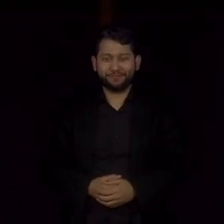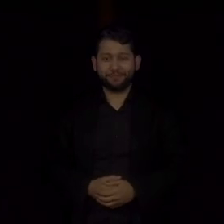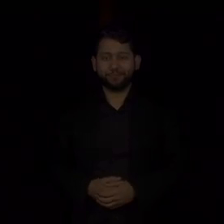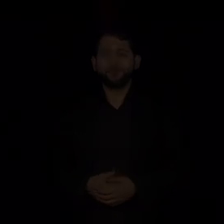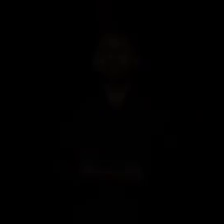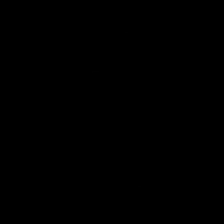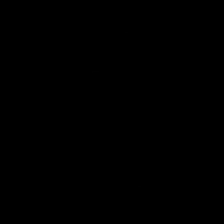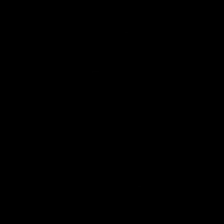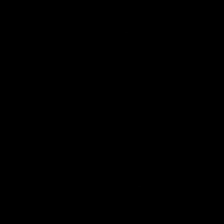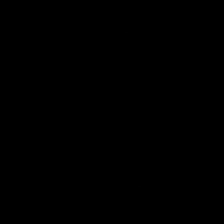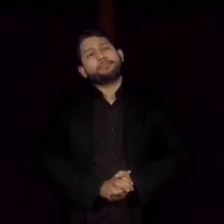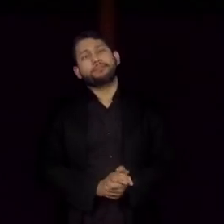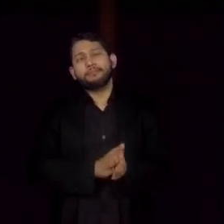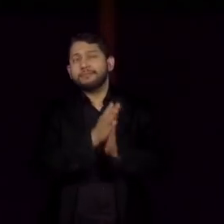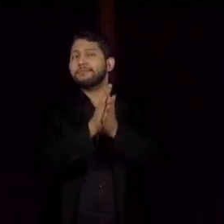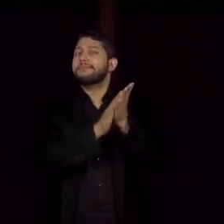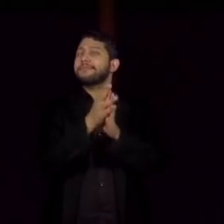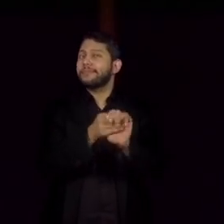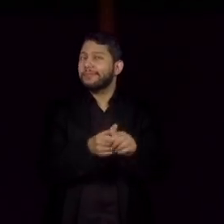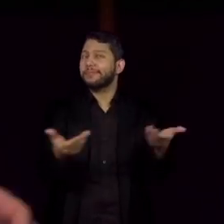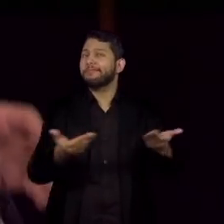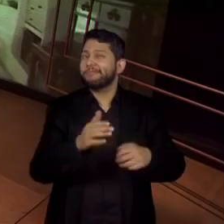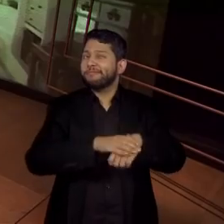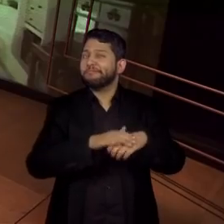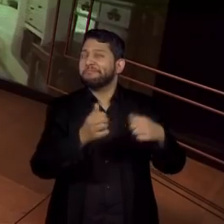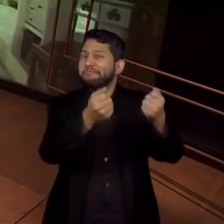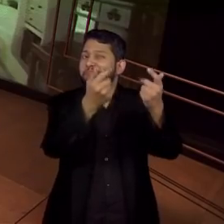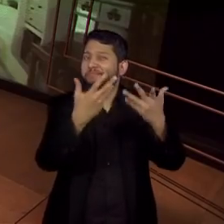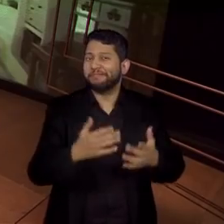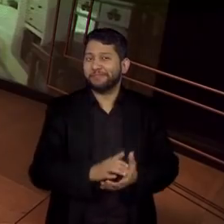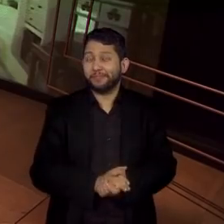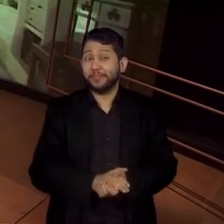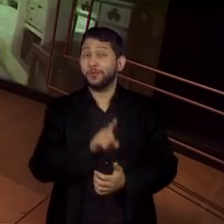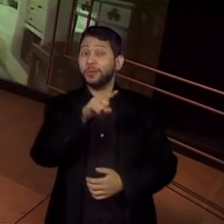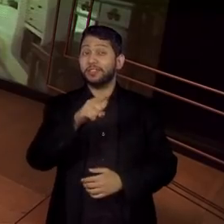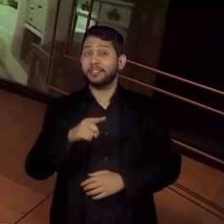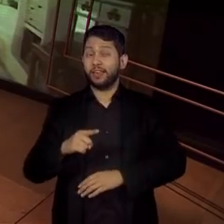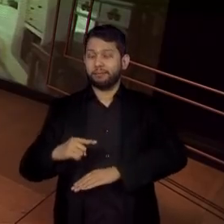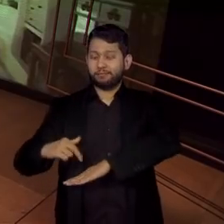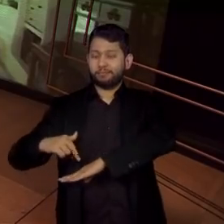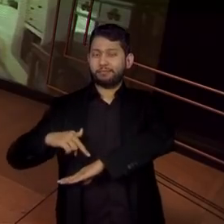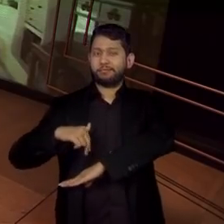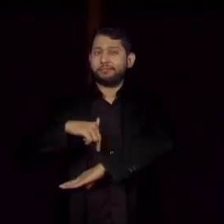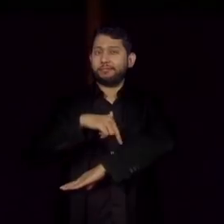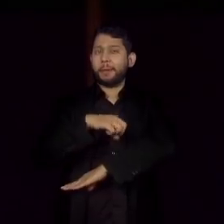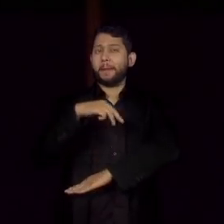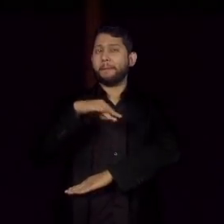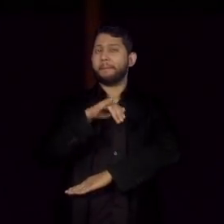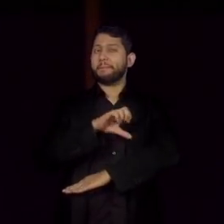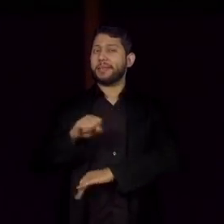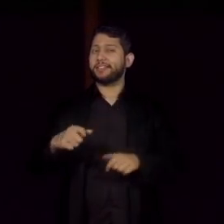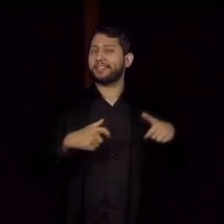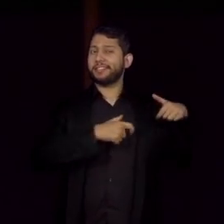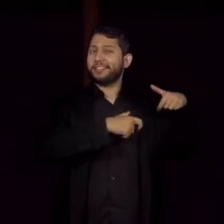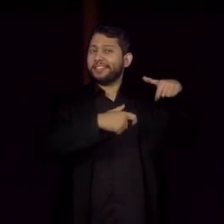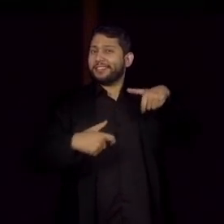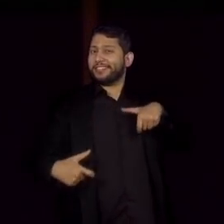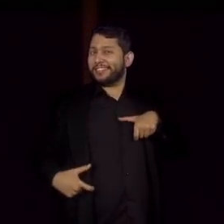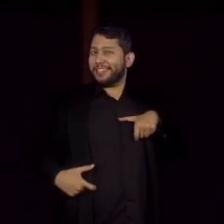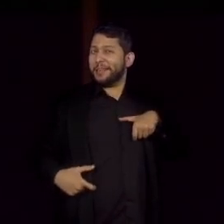Agora, Wanderleia, me diga uma coisa. Para ser Miss, precisa saber fritar ovo?